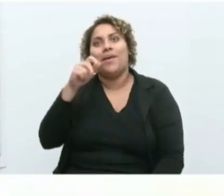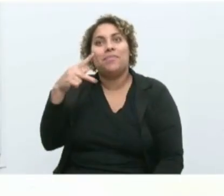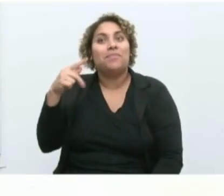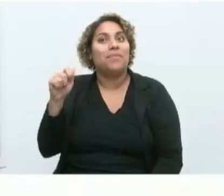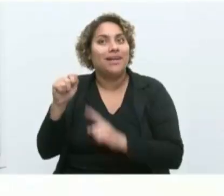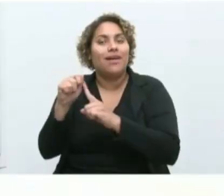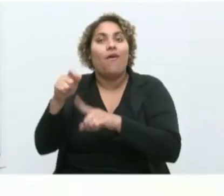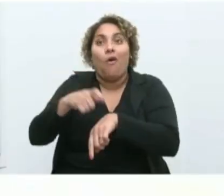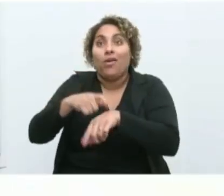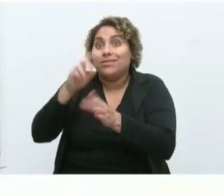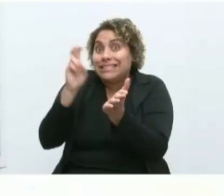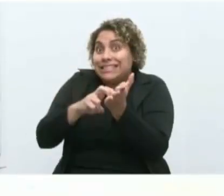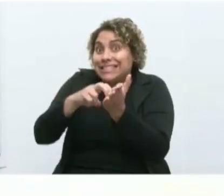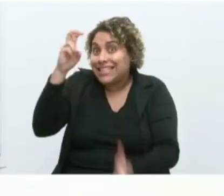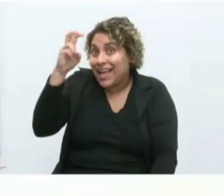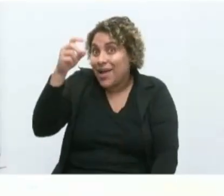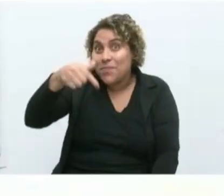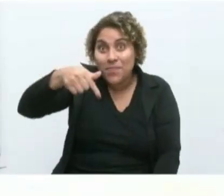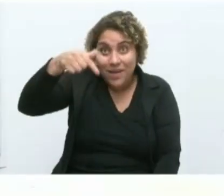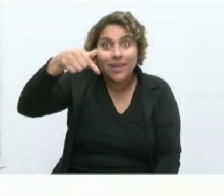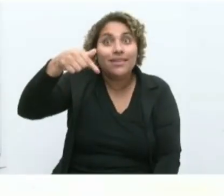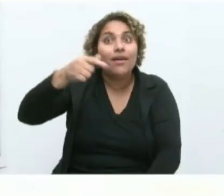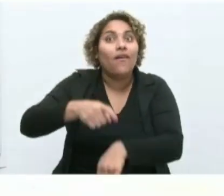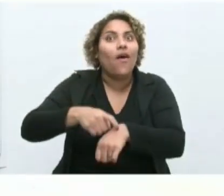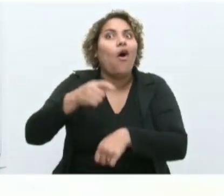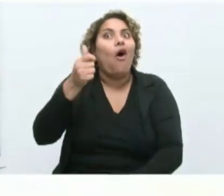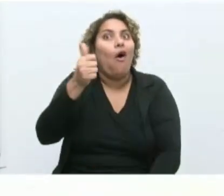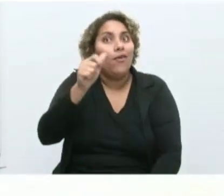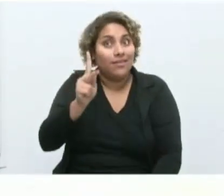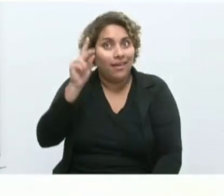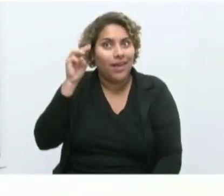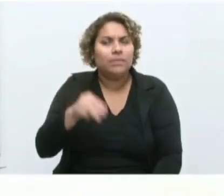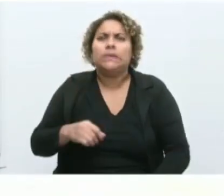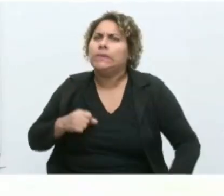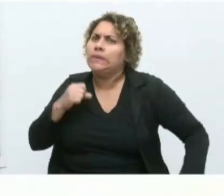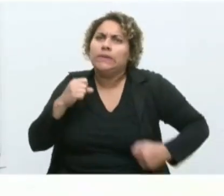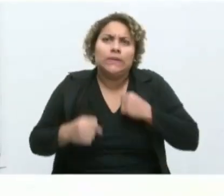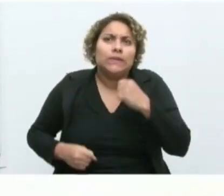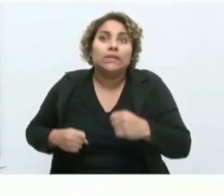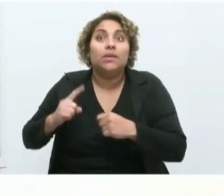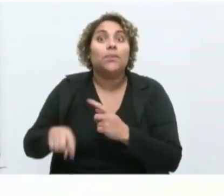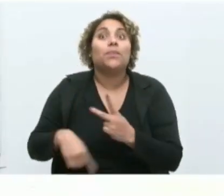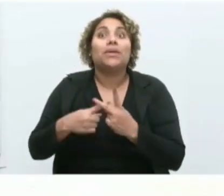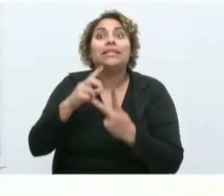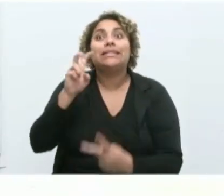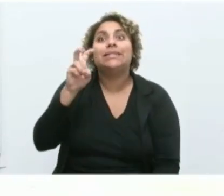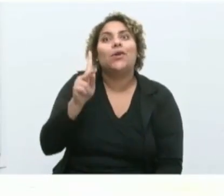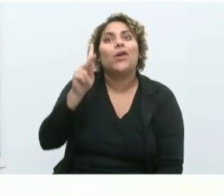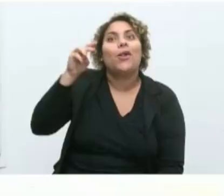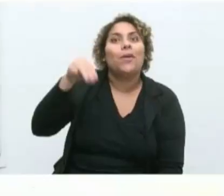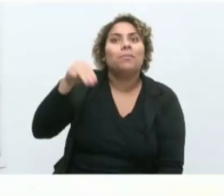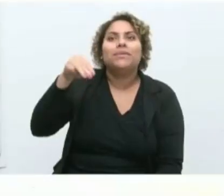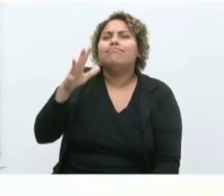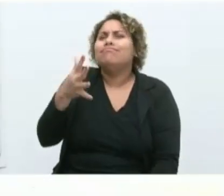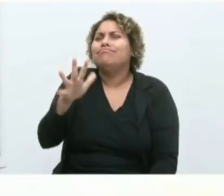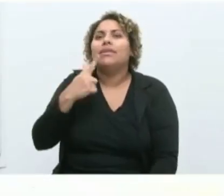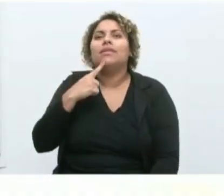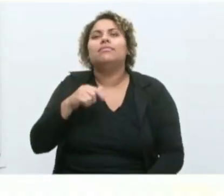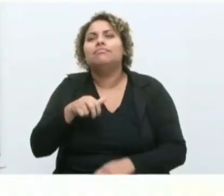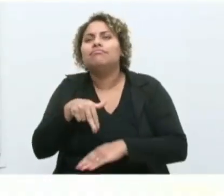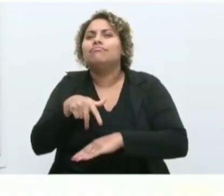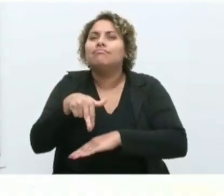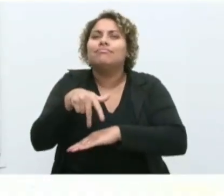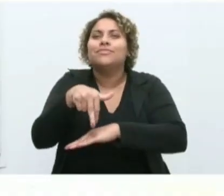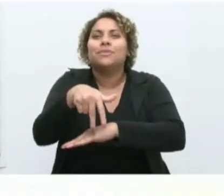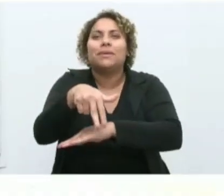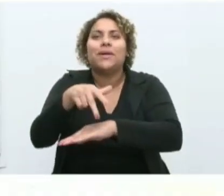manhã, 11 quilômetros de corrida, 5,5 km de caminhada, mais a corrida Kids,